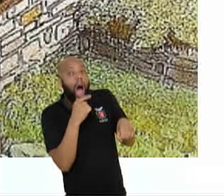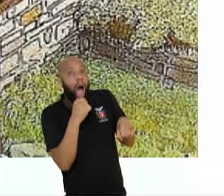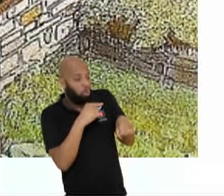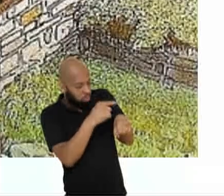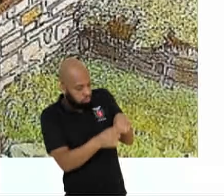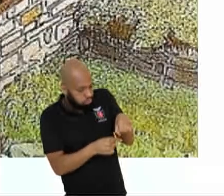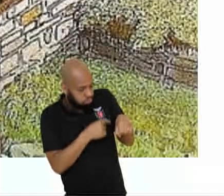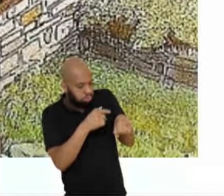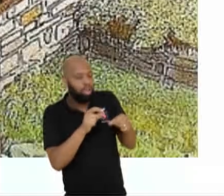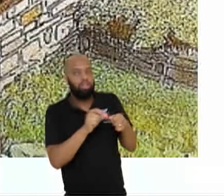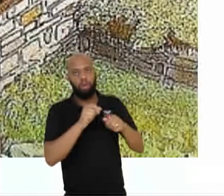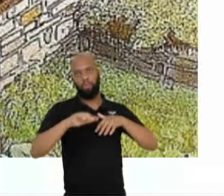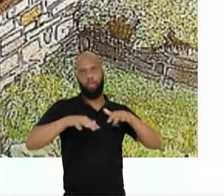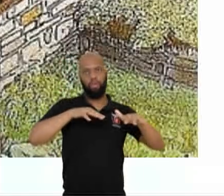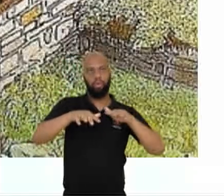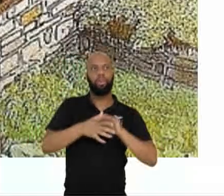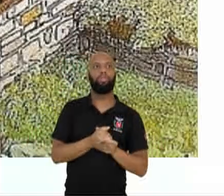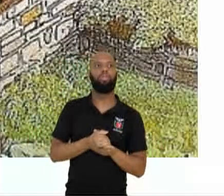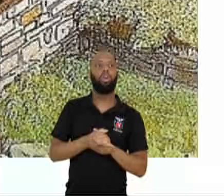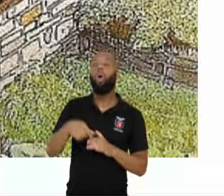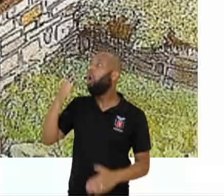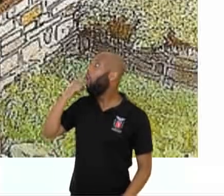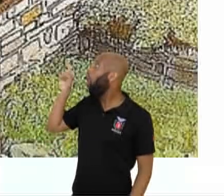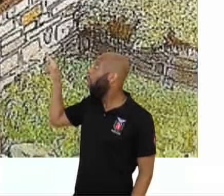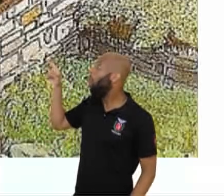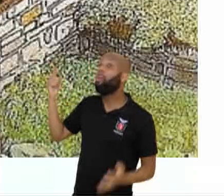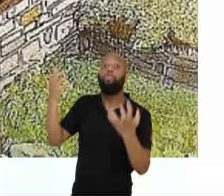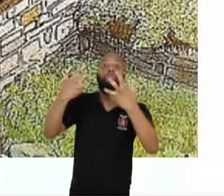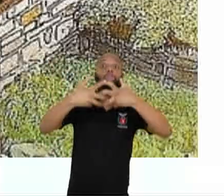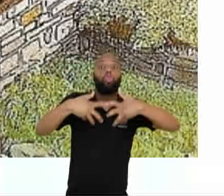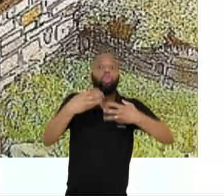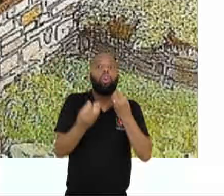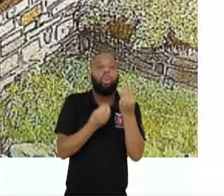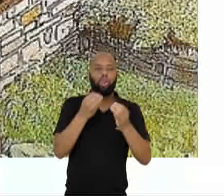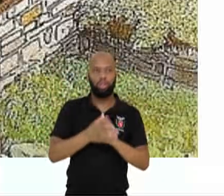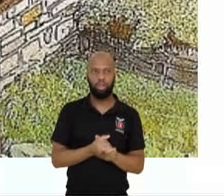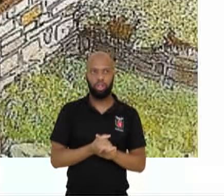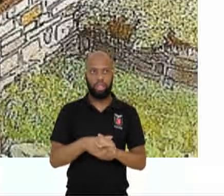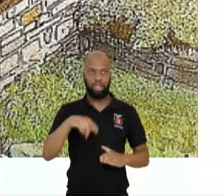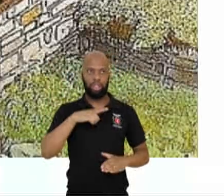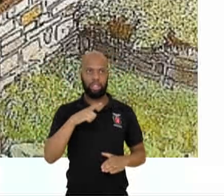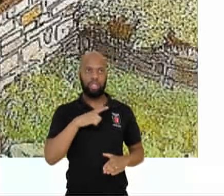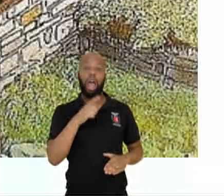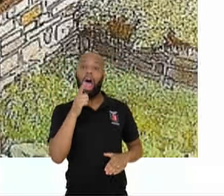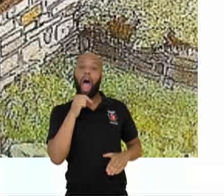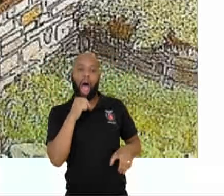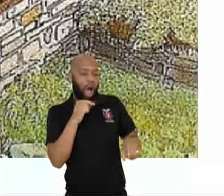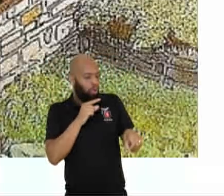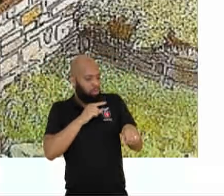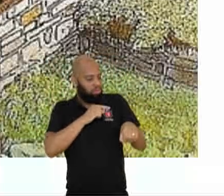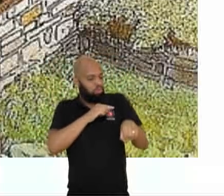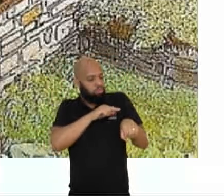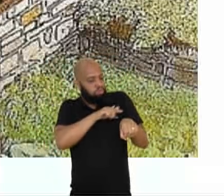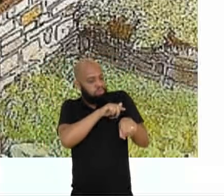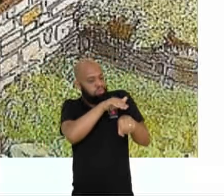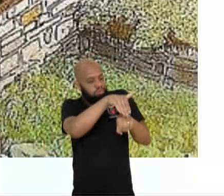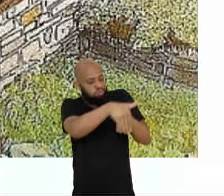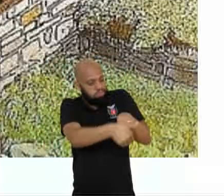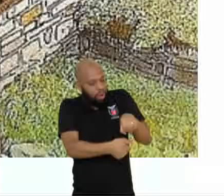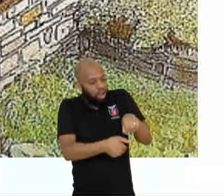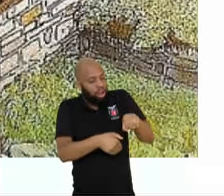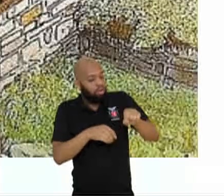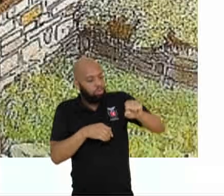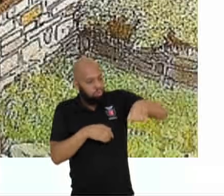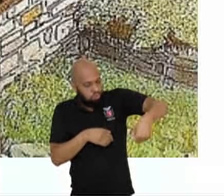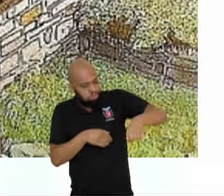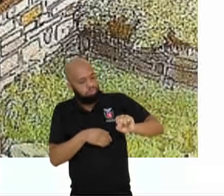moinho. Aqui está mostrando mais ou menos como é que funciona. Então, a água vai passar por aqui, vai fazer essa roda girar,